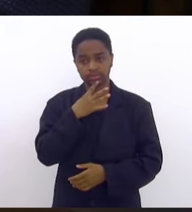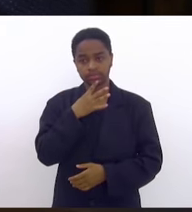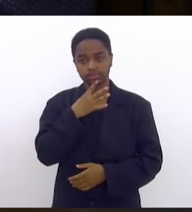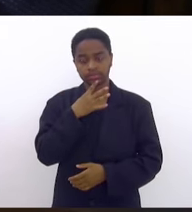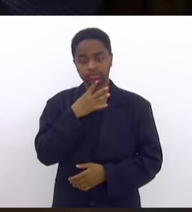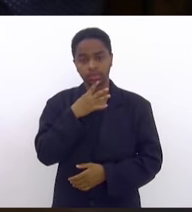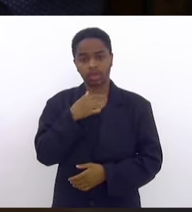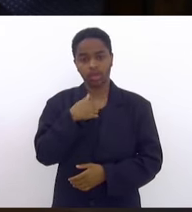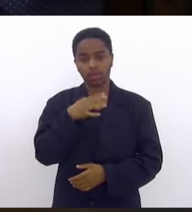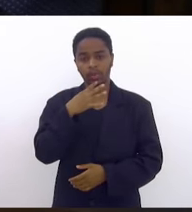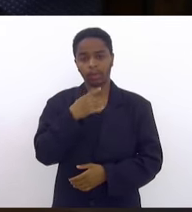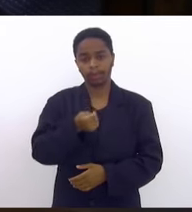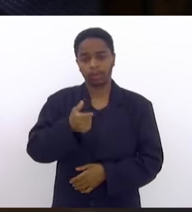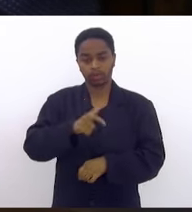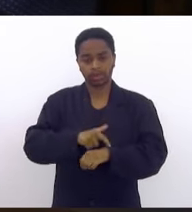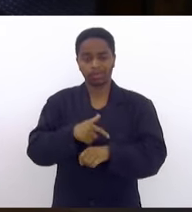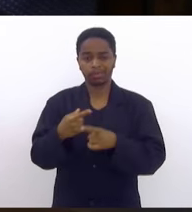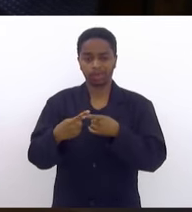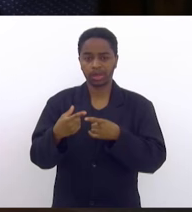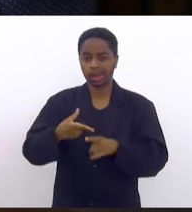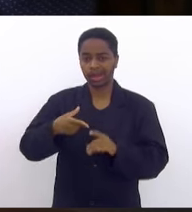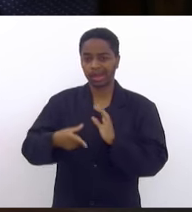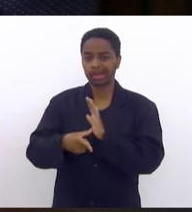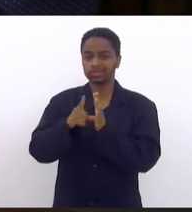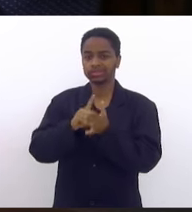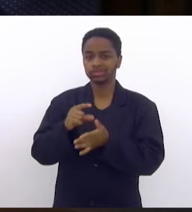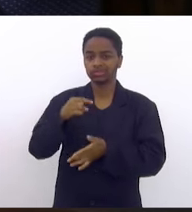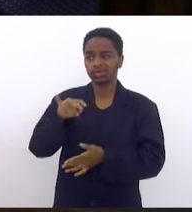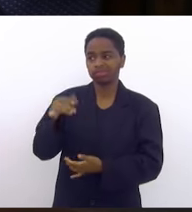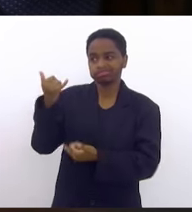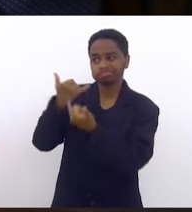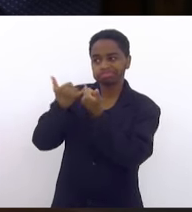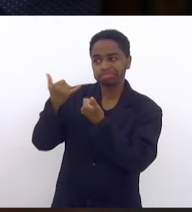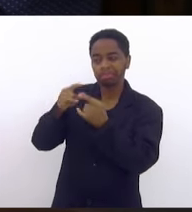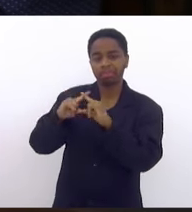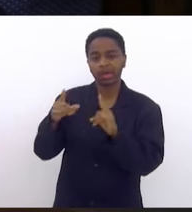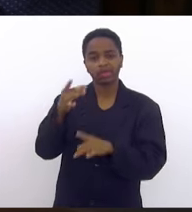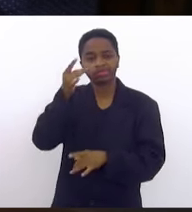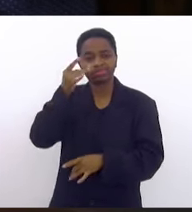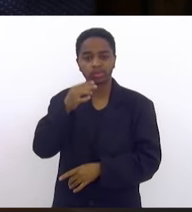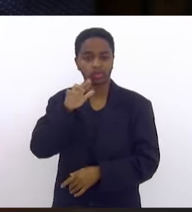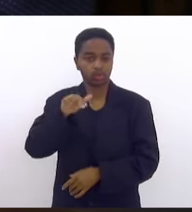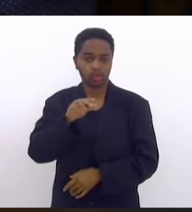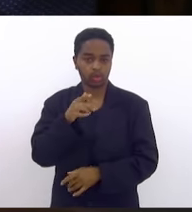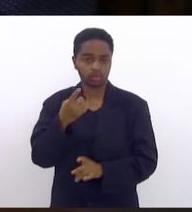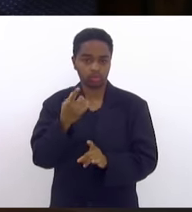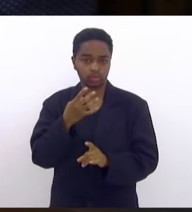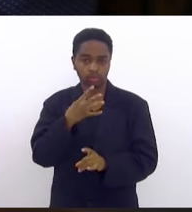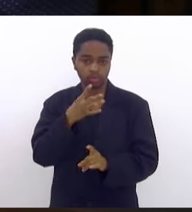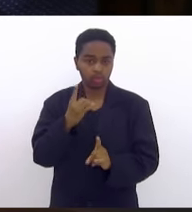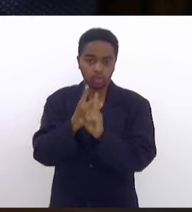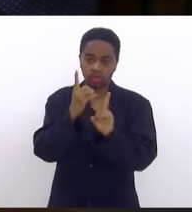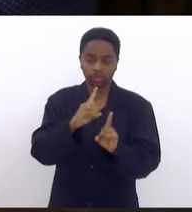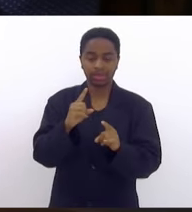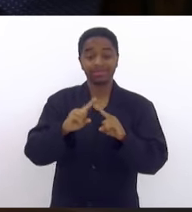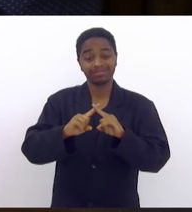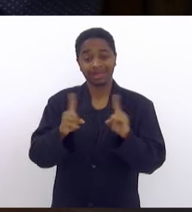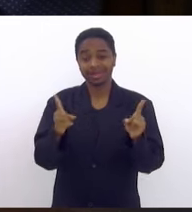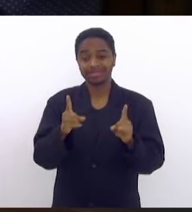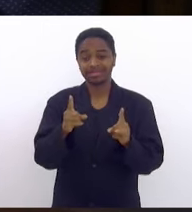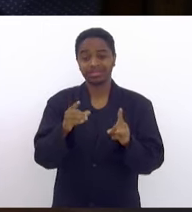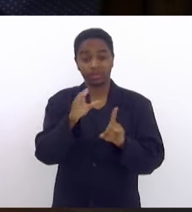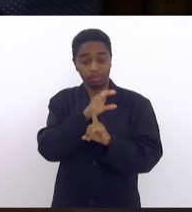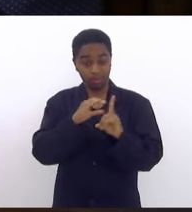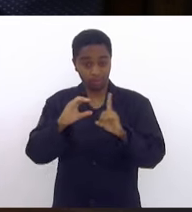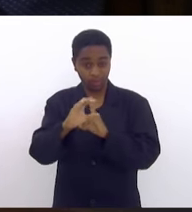recentemente, conhecia de ouvir falar, mas pessoalmente não conhecia. Já coloquei ele numa situação complicada no dia lá no